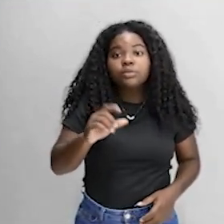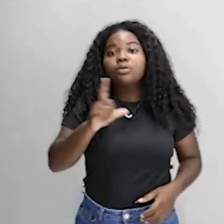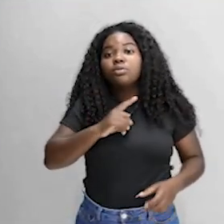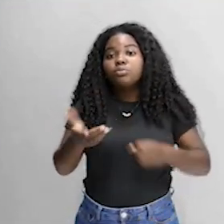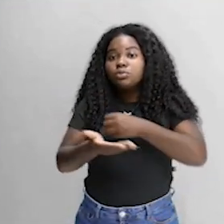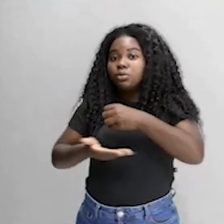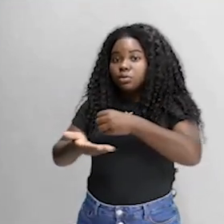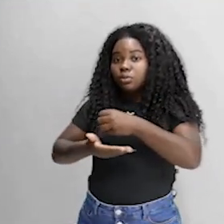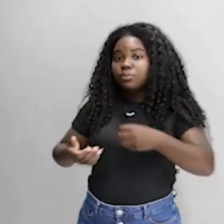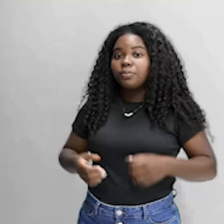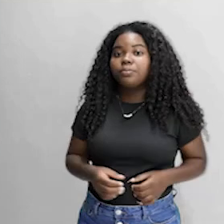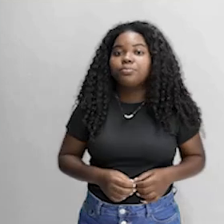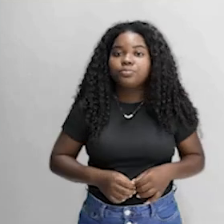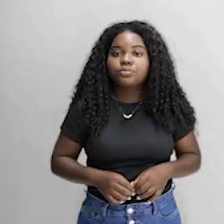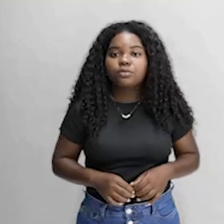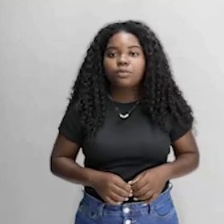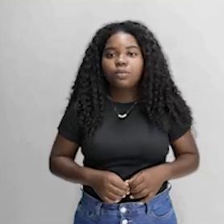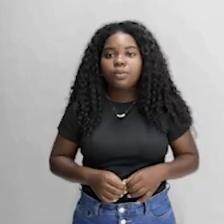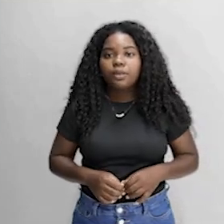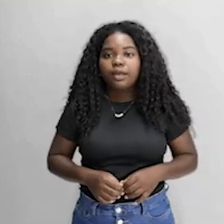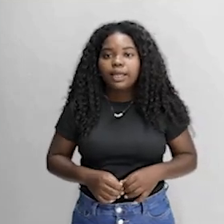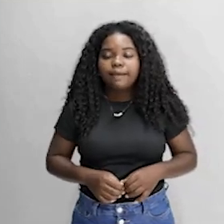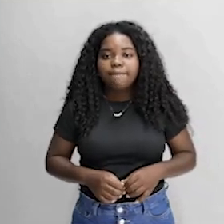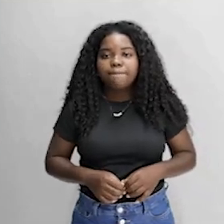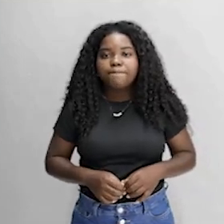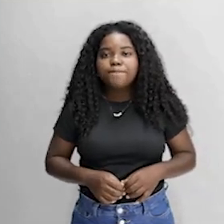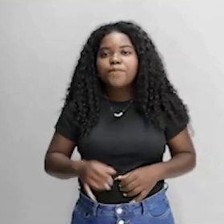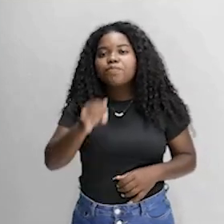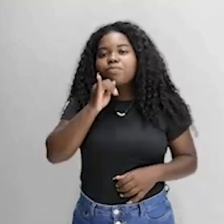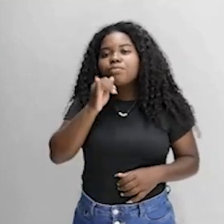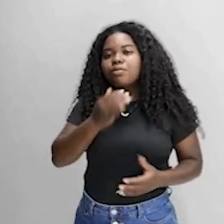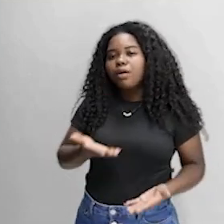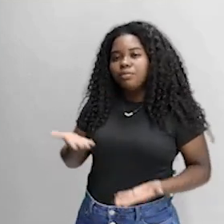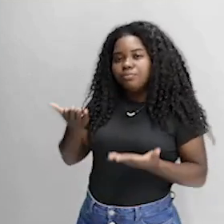aqui. Todo homem é mortal.